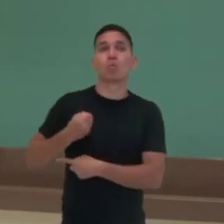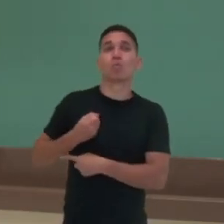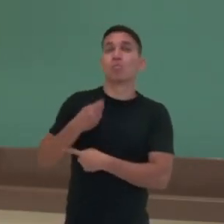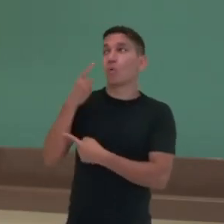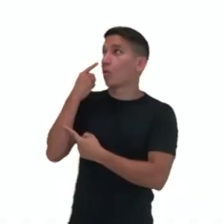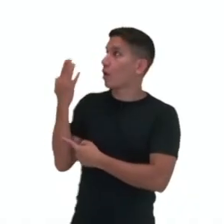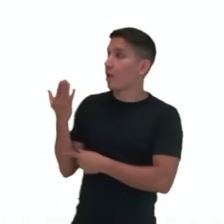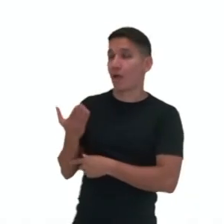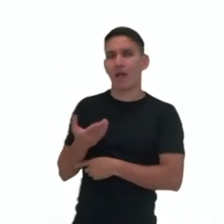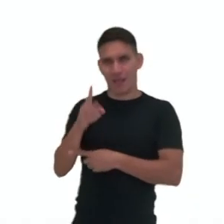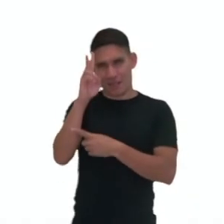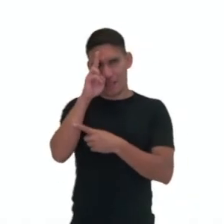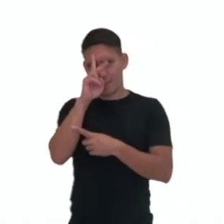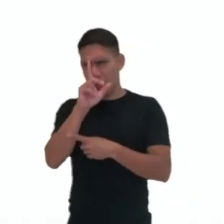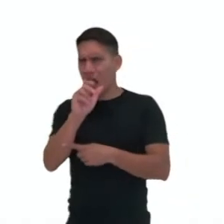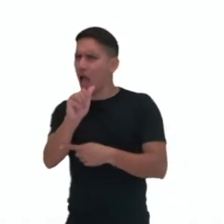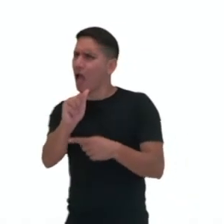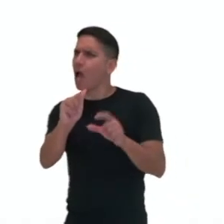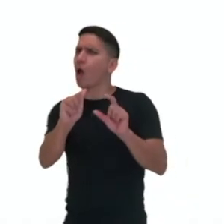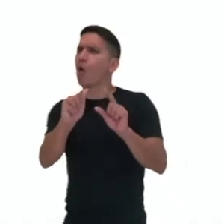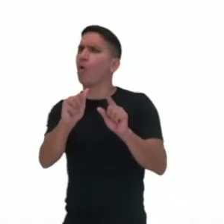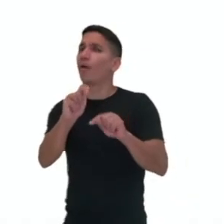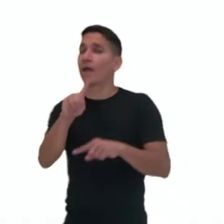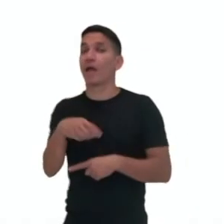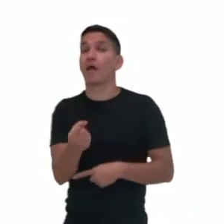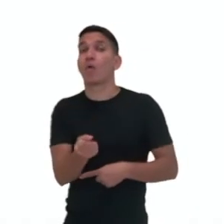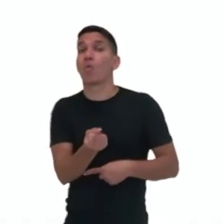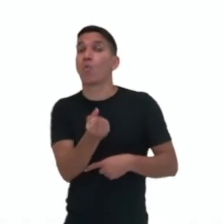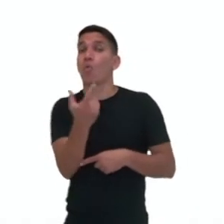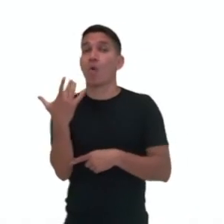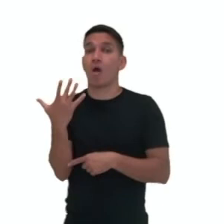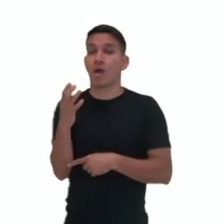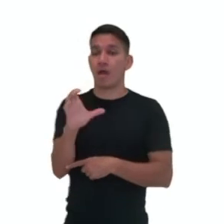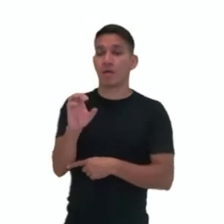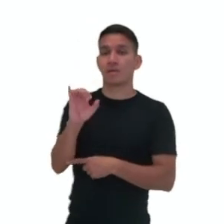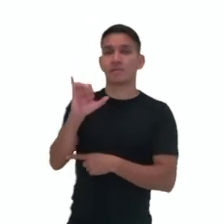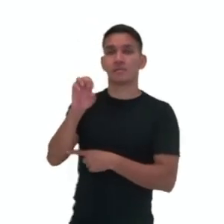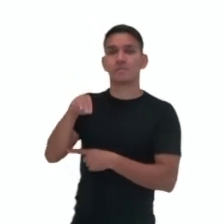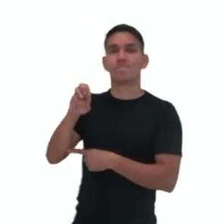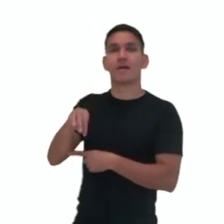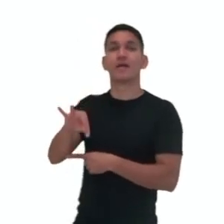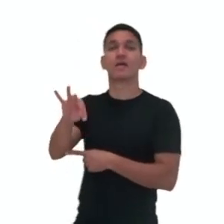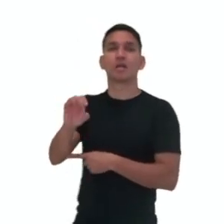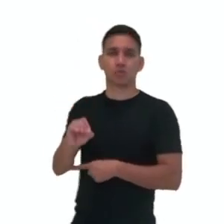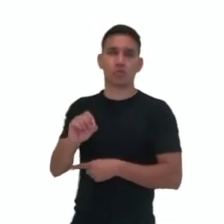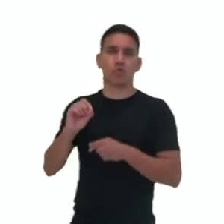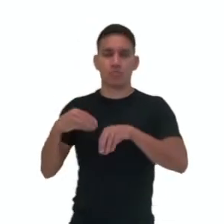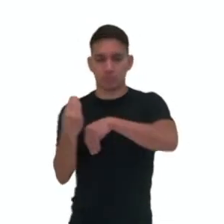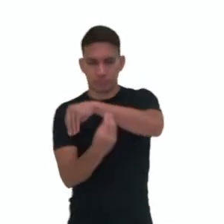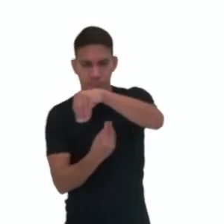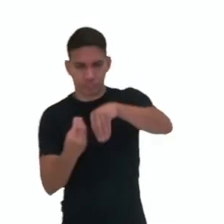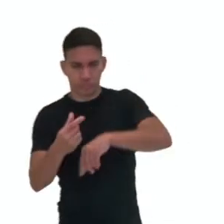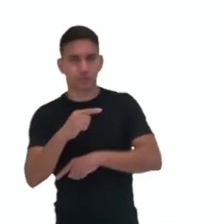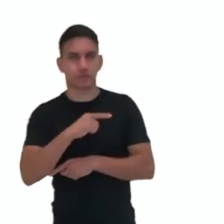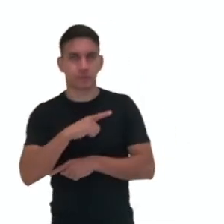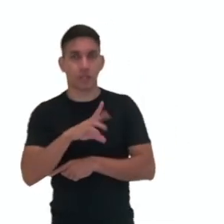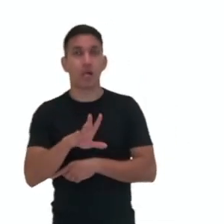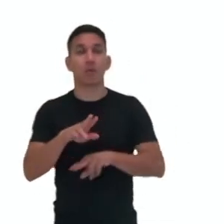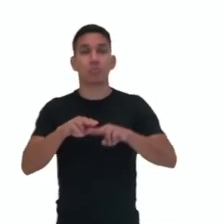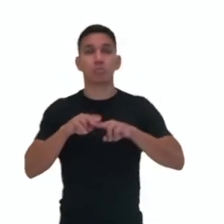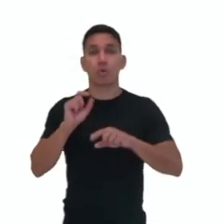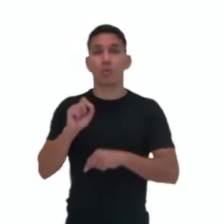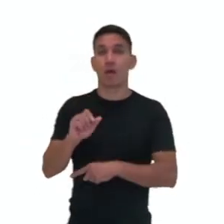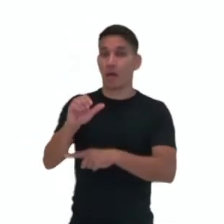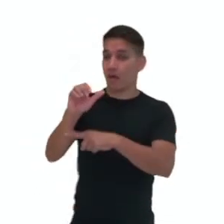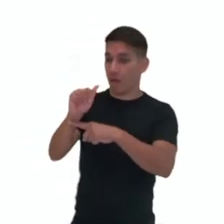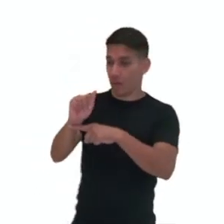o A, lembra o que é o A? O A é a quantidade de cimento para poder fazer a mistura, né? Então, o A é A